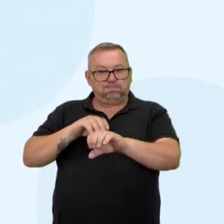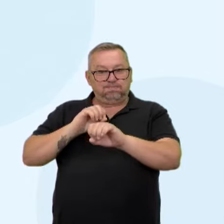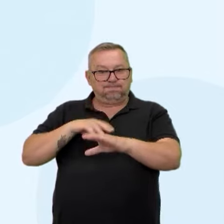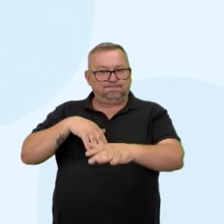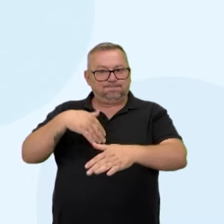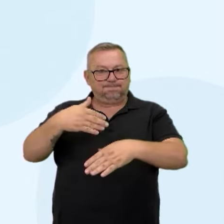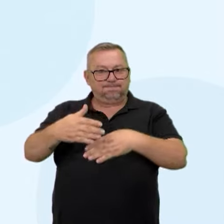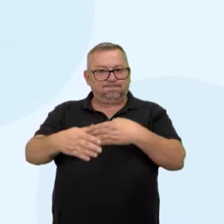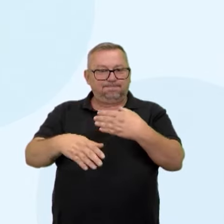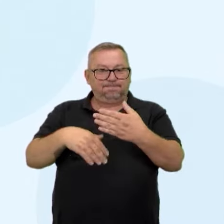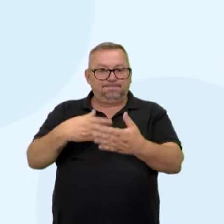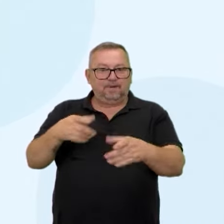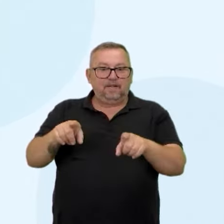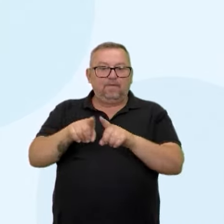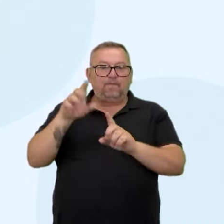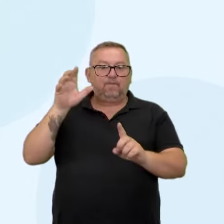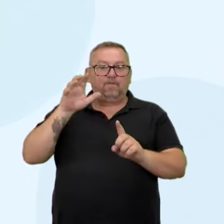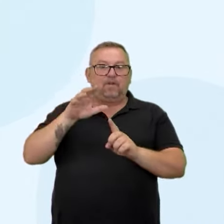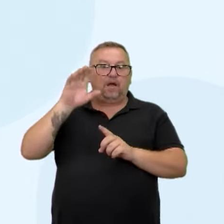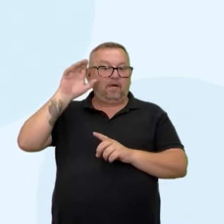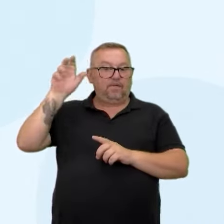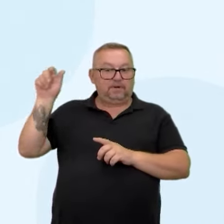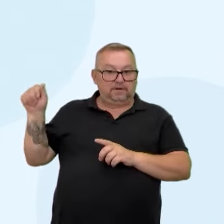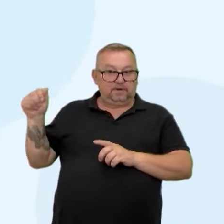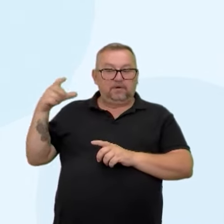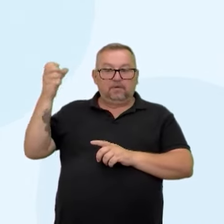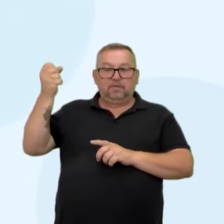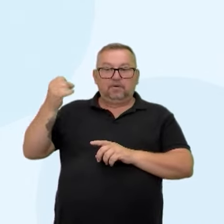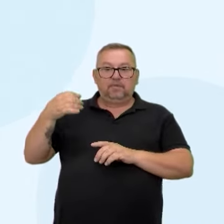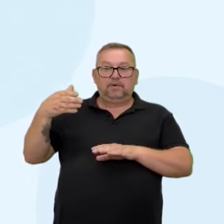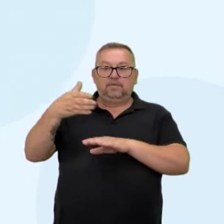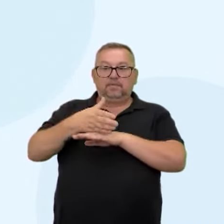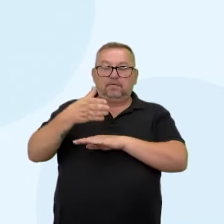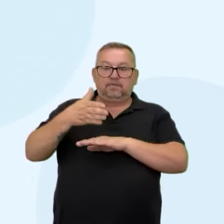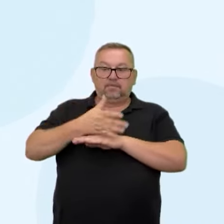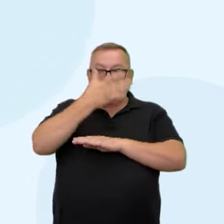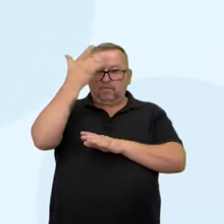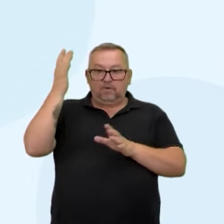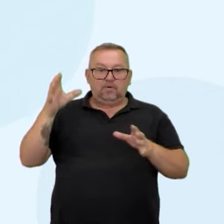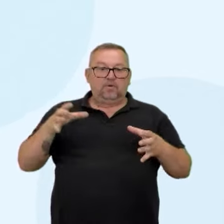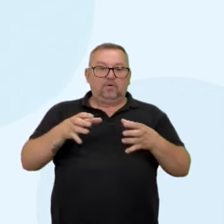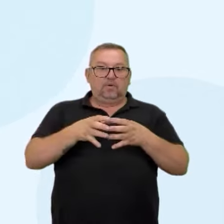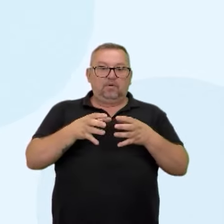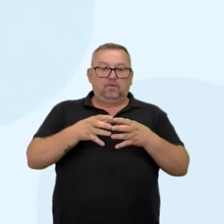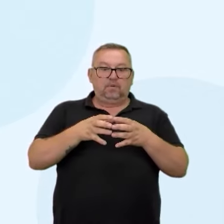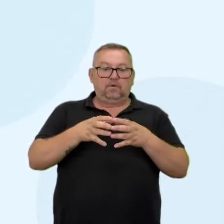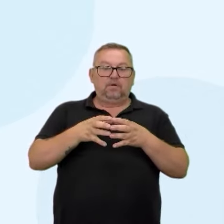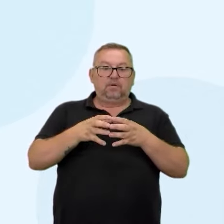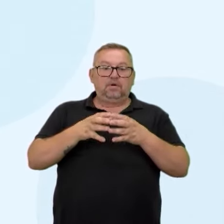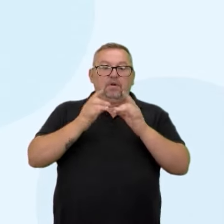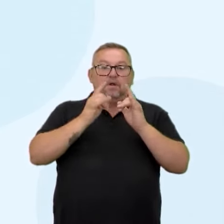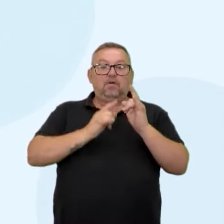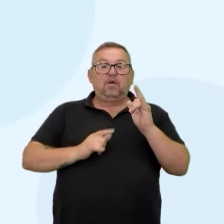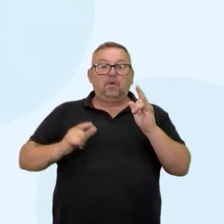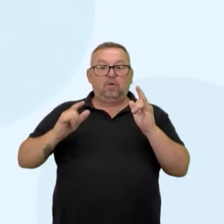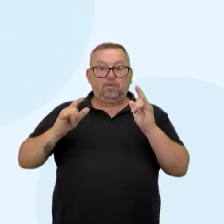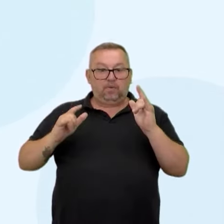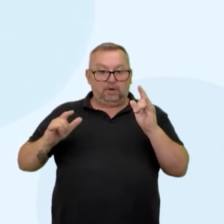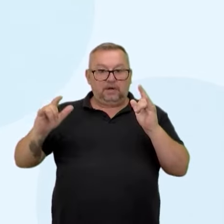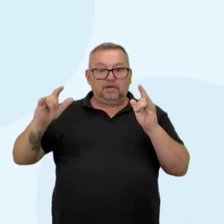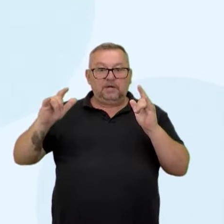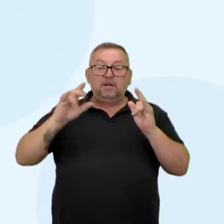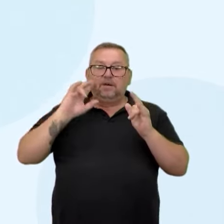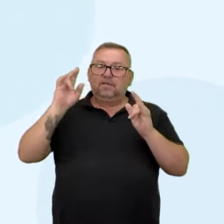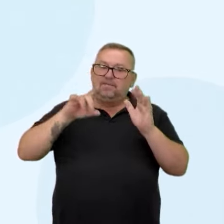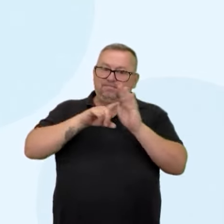geração para geração. Ela tem uma influência africana e conta com a participação de comunidades quilombolas. Interessante,